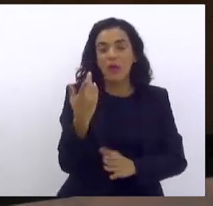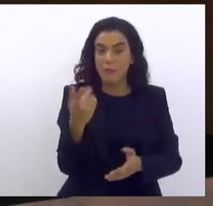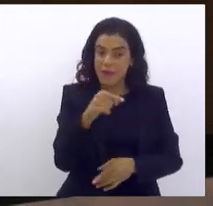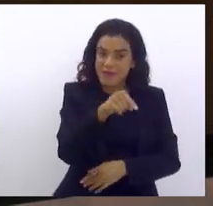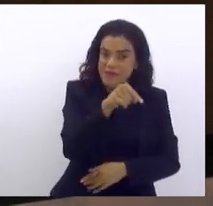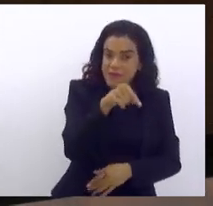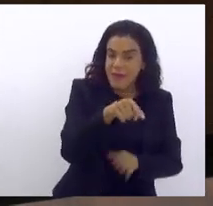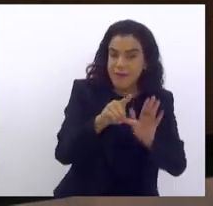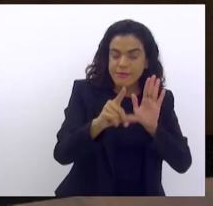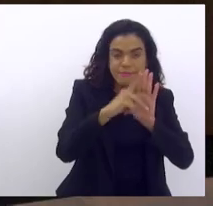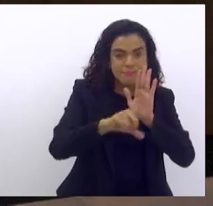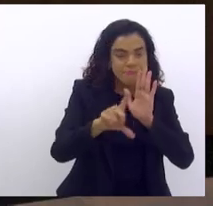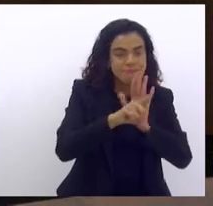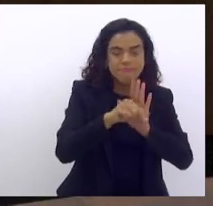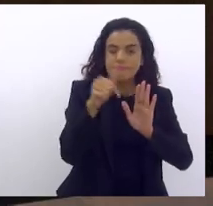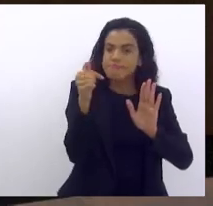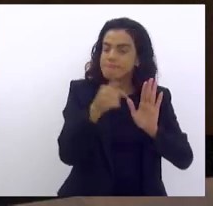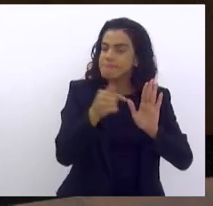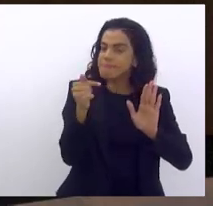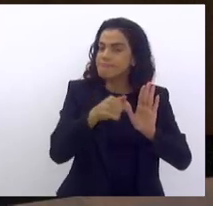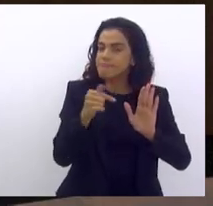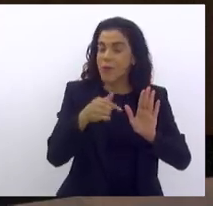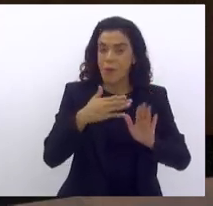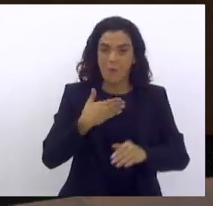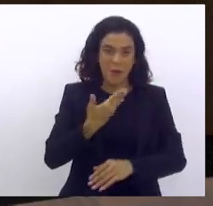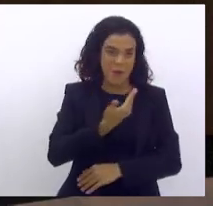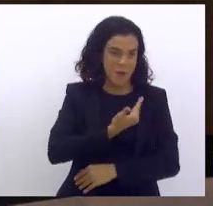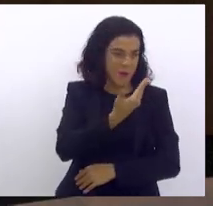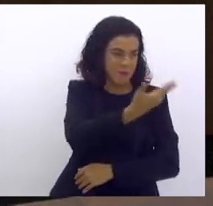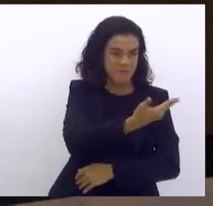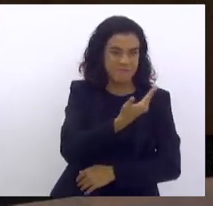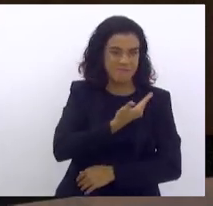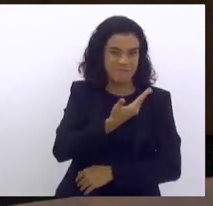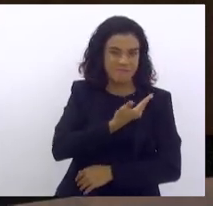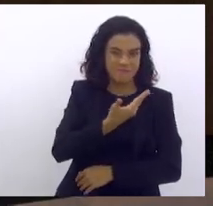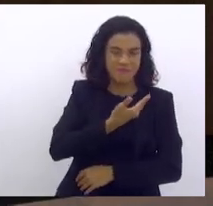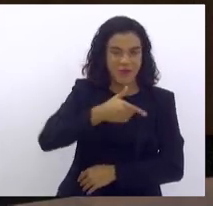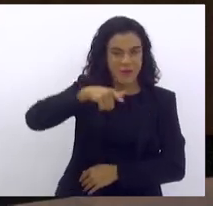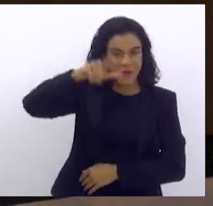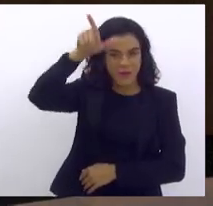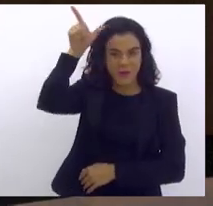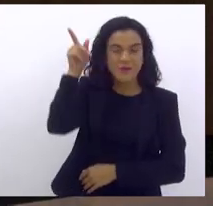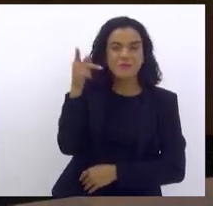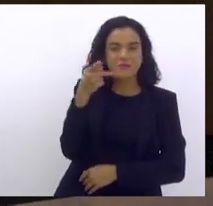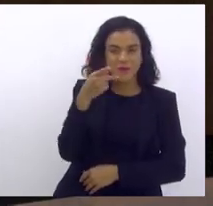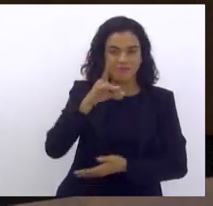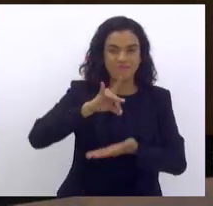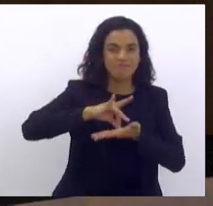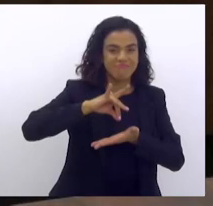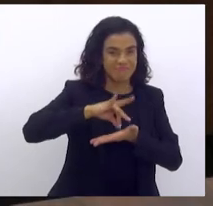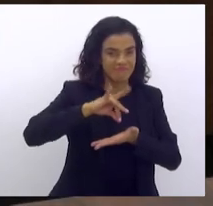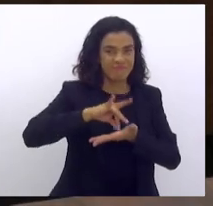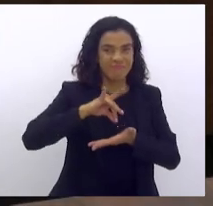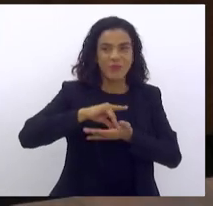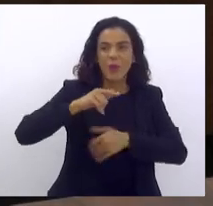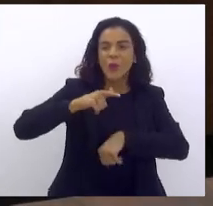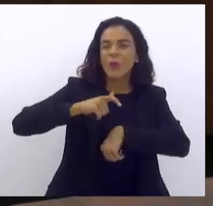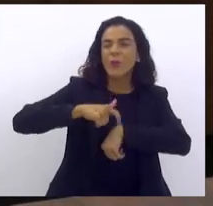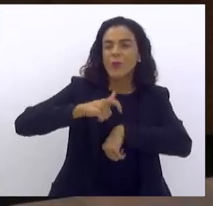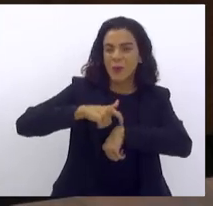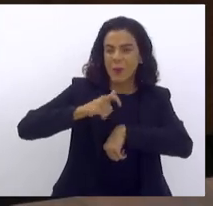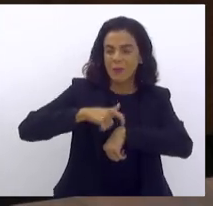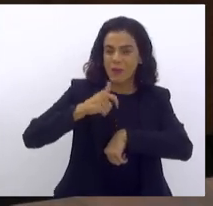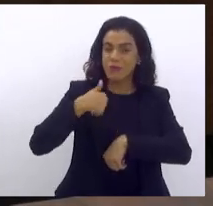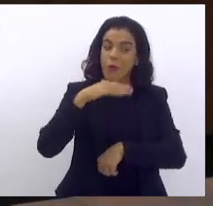essa aqui, eu queria inclusive dizer que o meu parceiro, Luiz Paulo, é verdade que em determinado momento